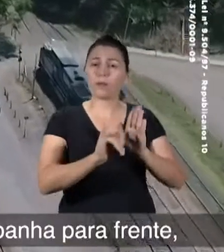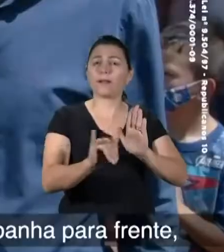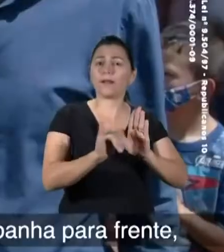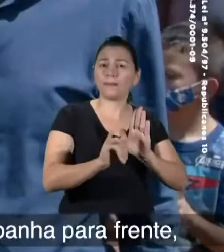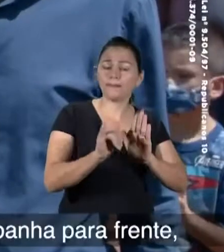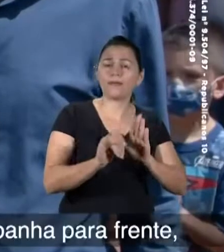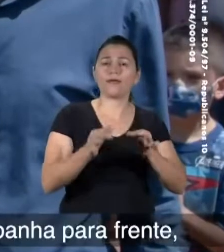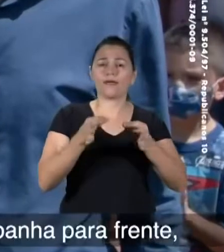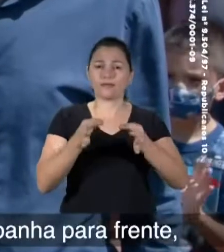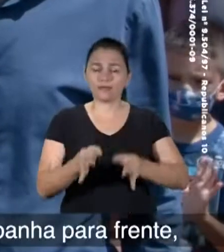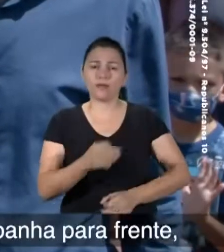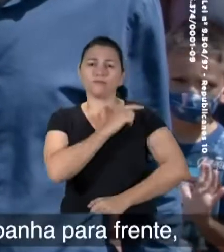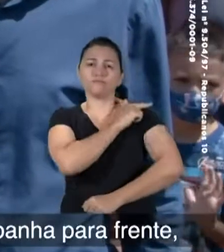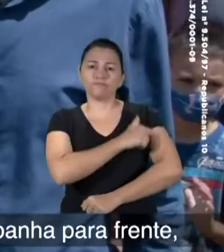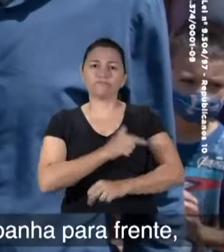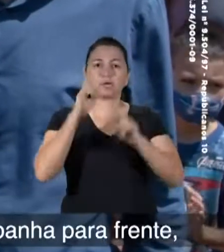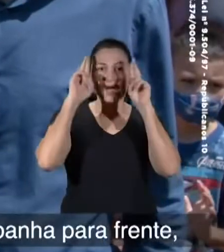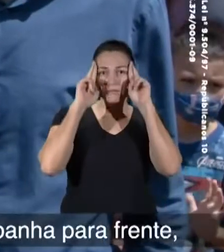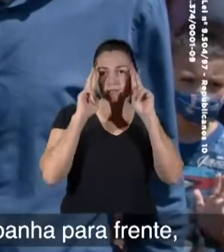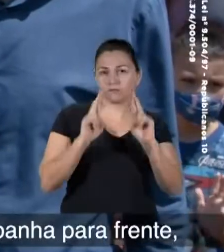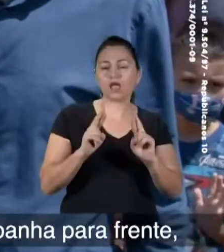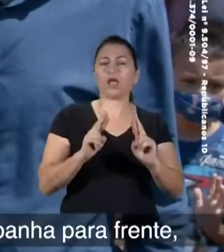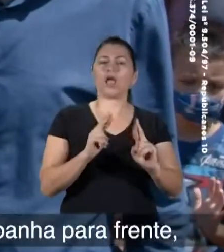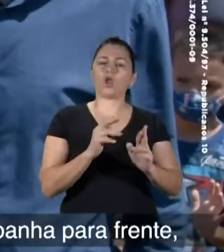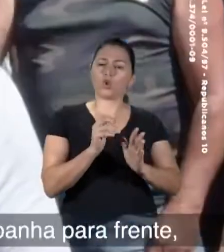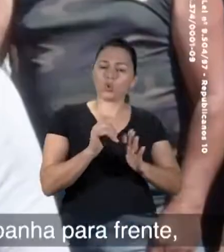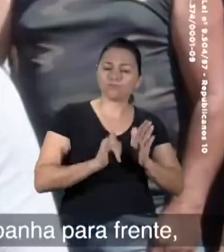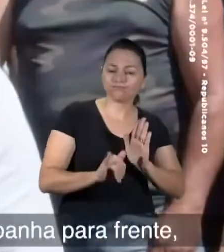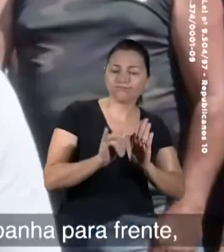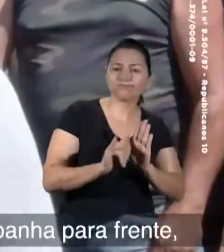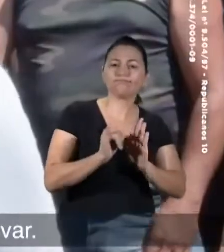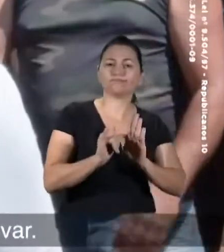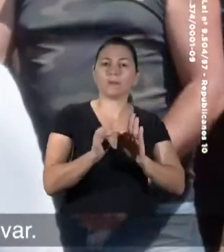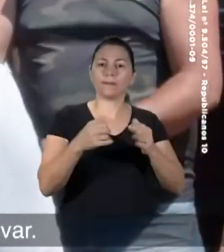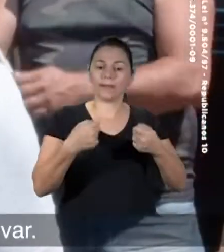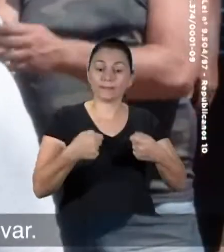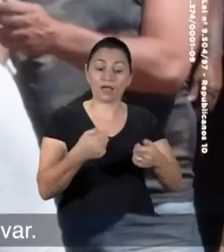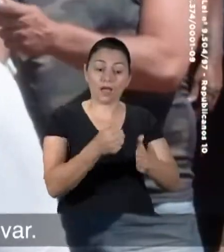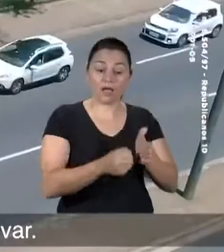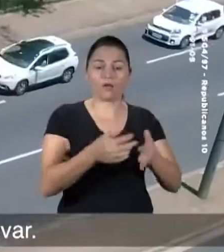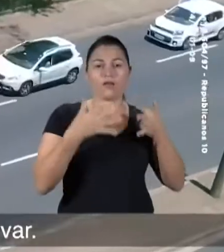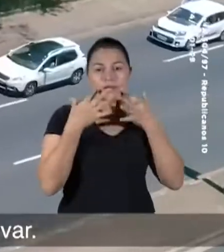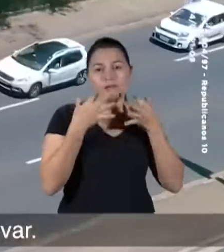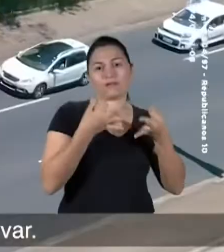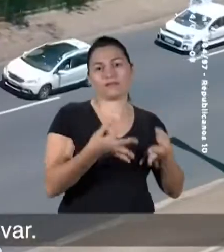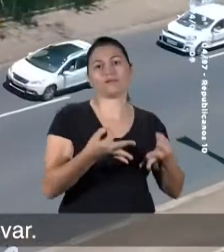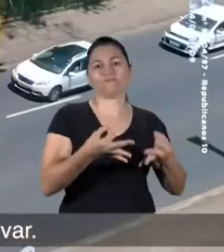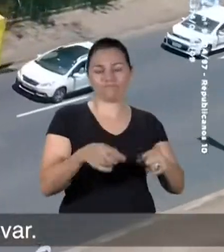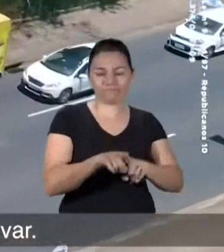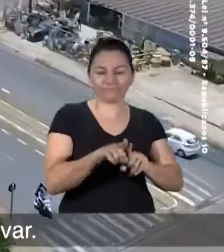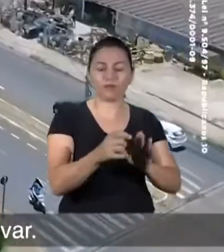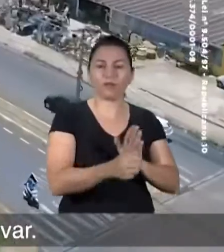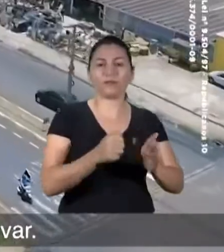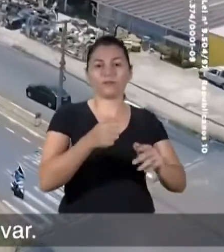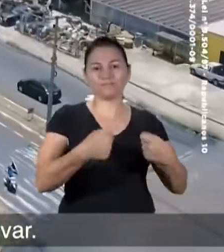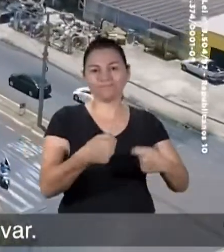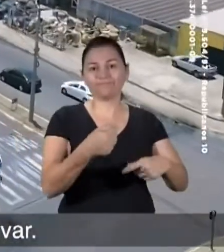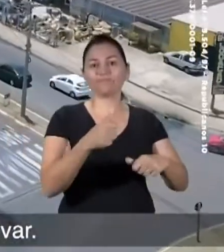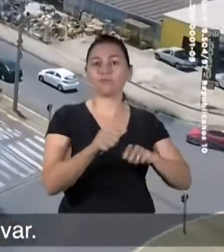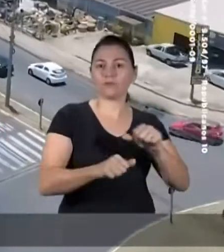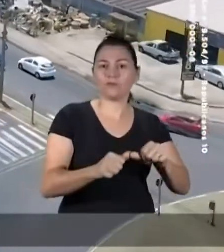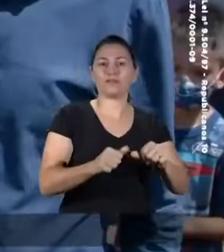uma campanha com respeito, uma campanha para frente. Araraquara precisa disso, Araraquara precisa